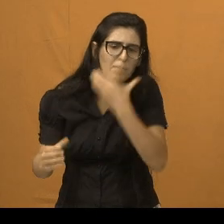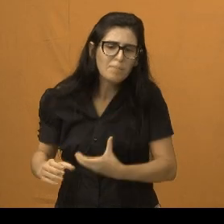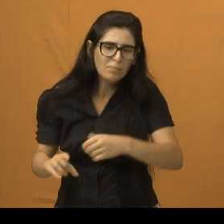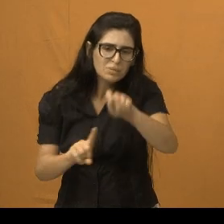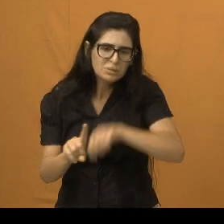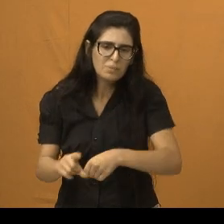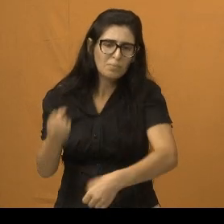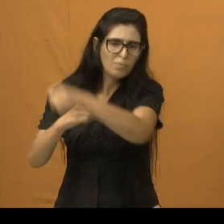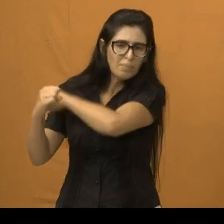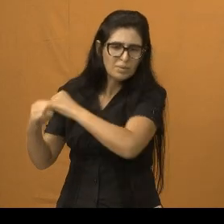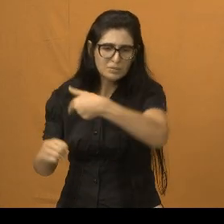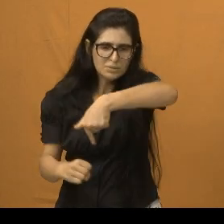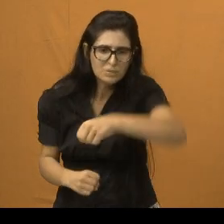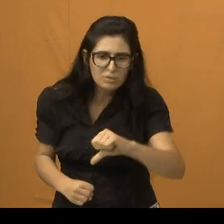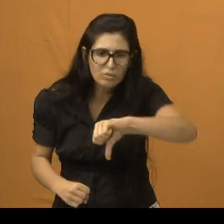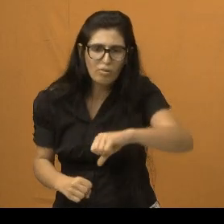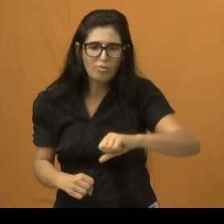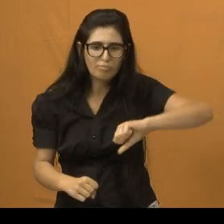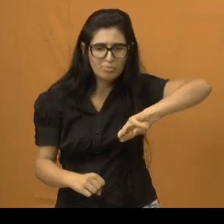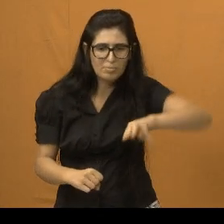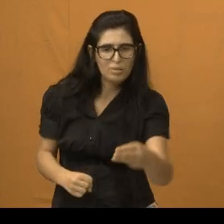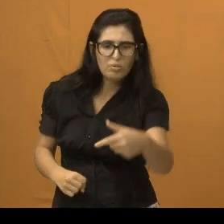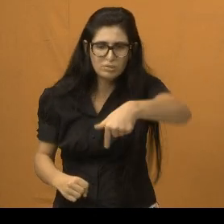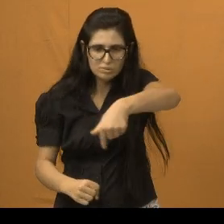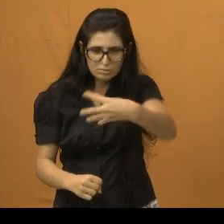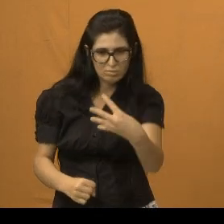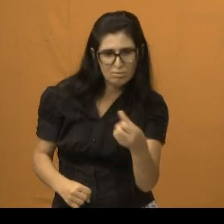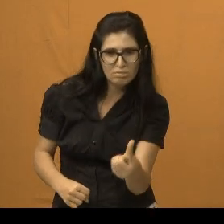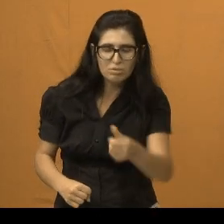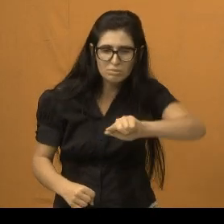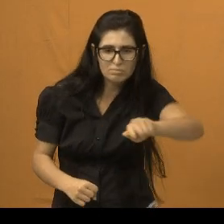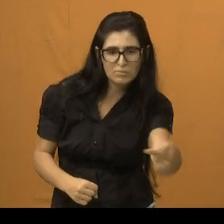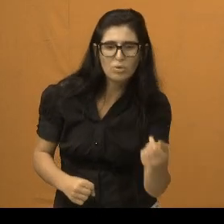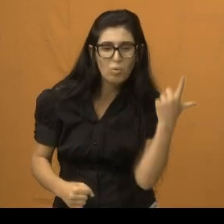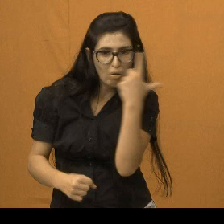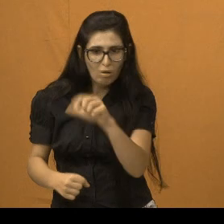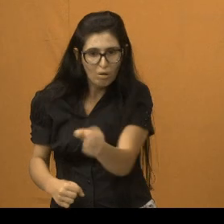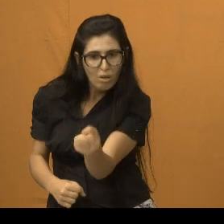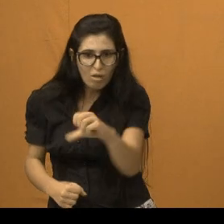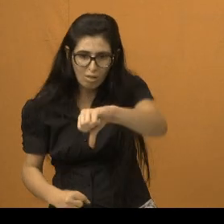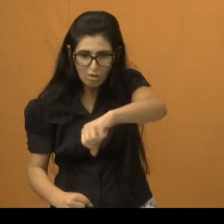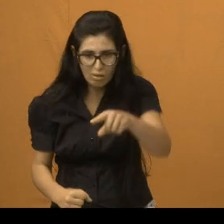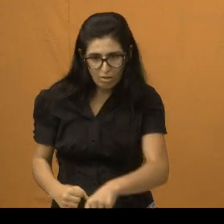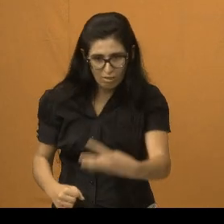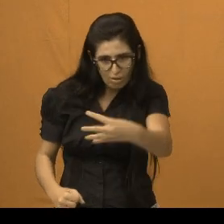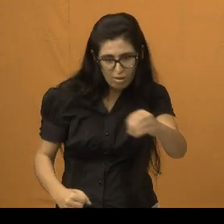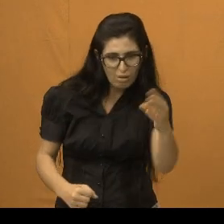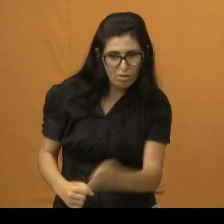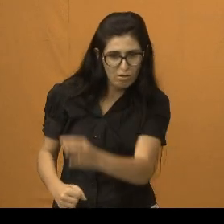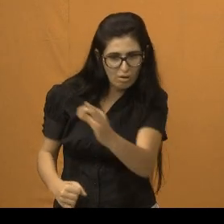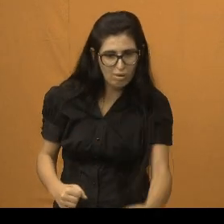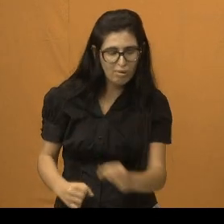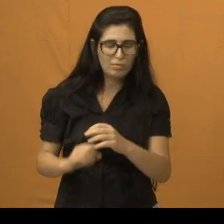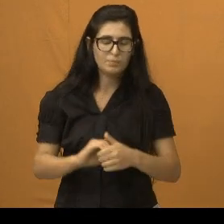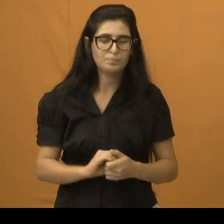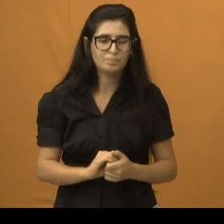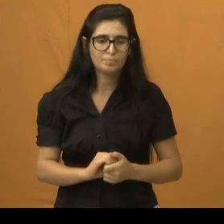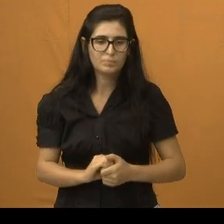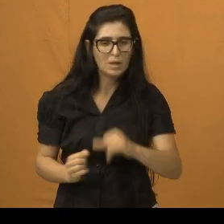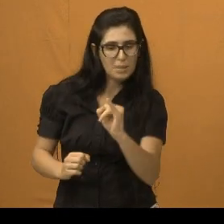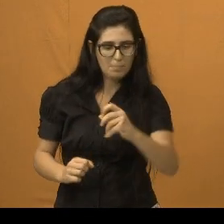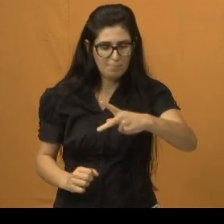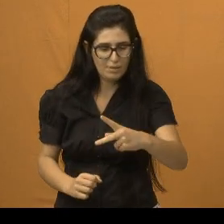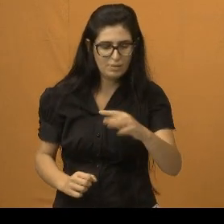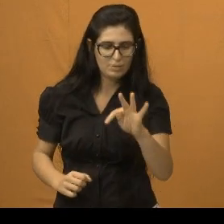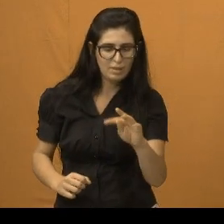79.746.000, atingindo a cifra percentual de 89,40% da sua meta de 100. O IPTU